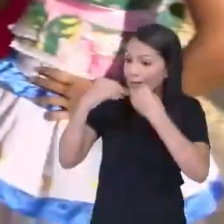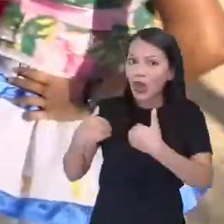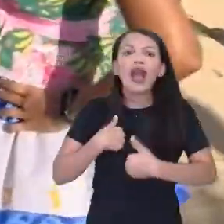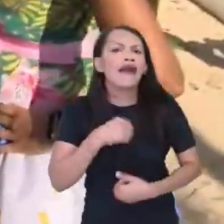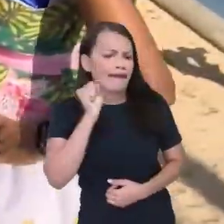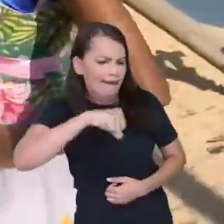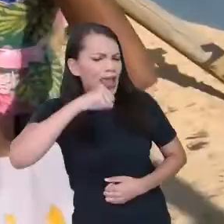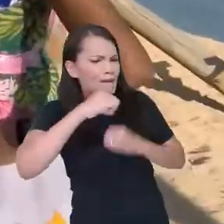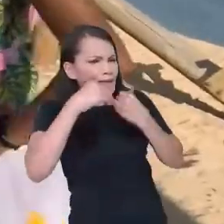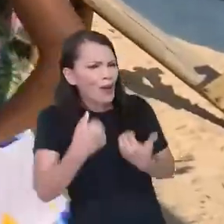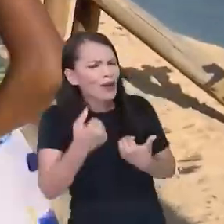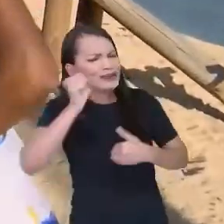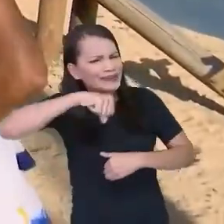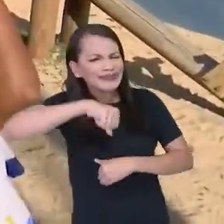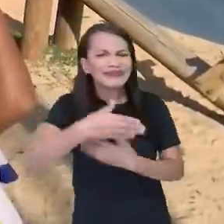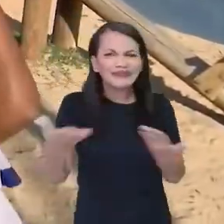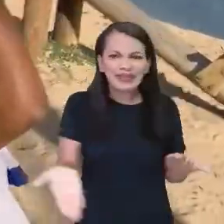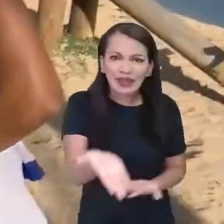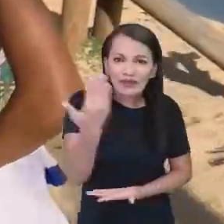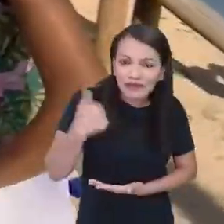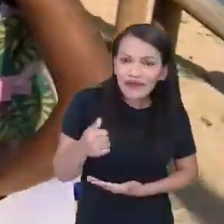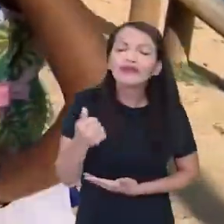é muito bom